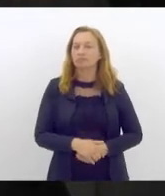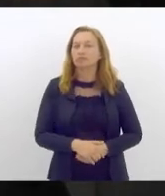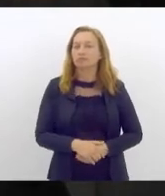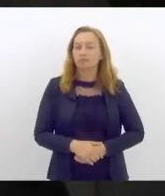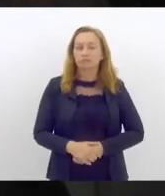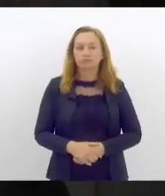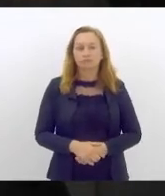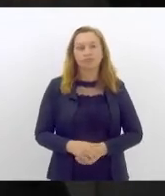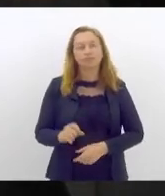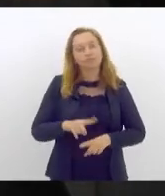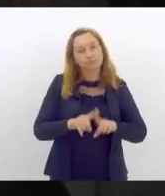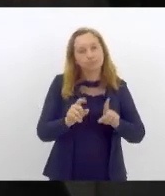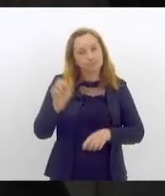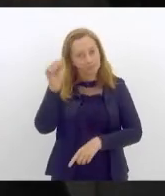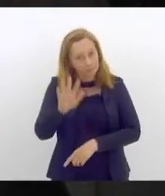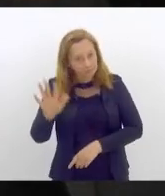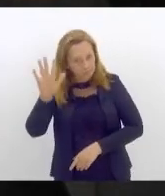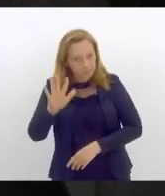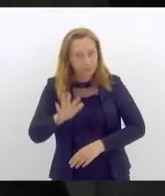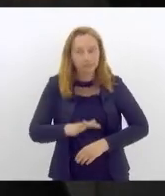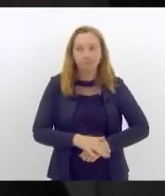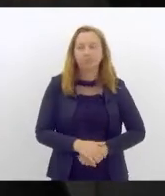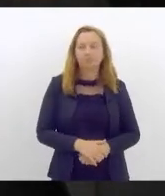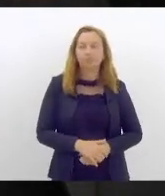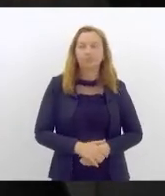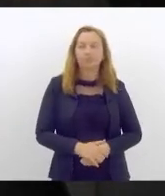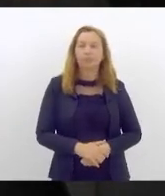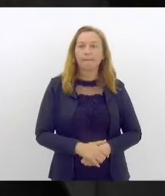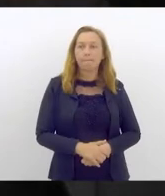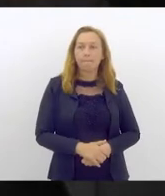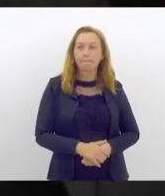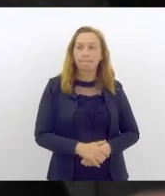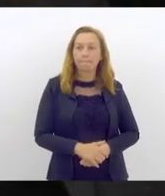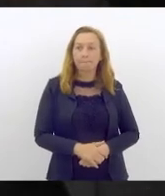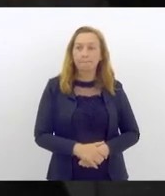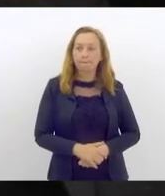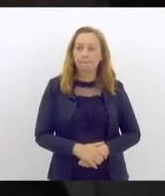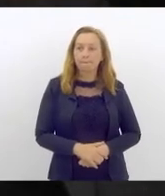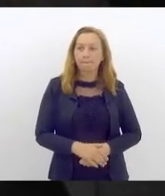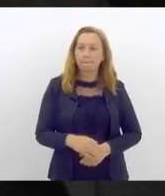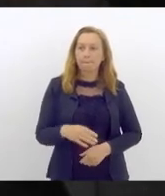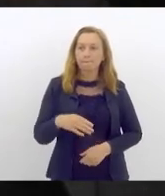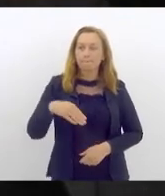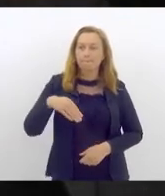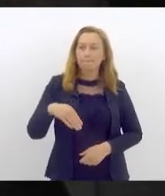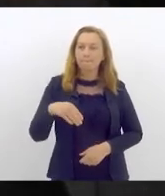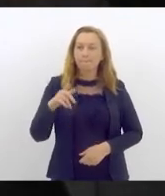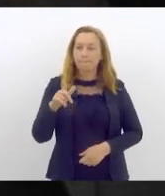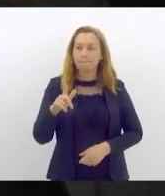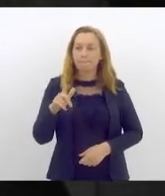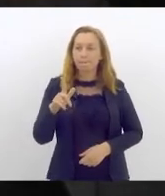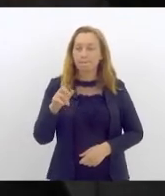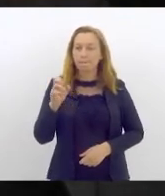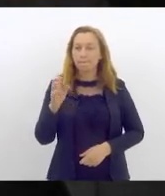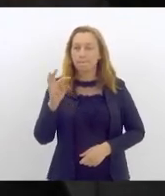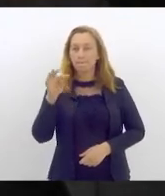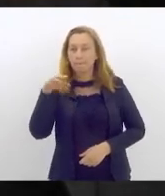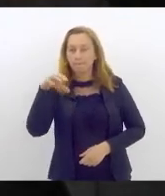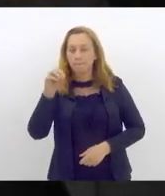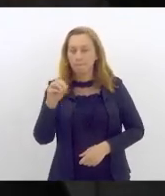uma maneira geral exceto o melanoma ele não tem